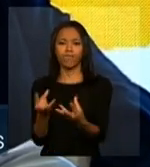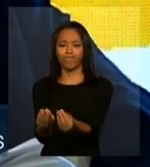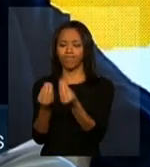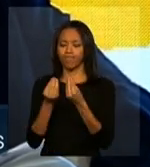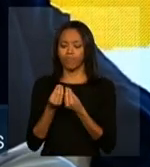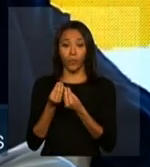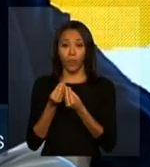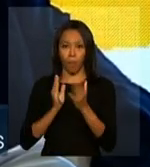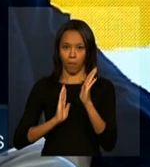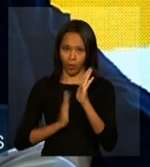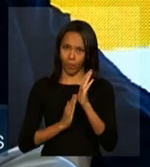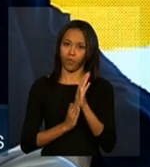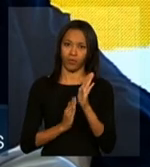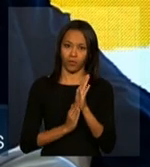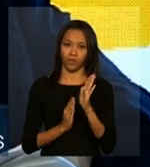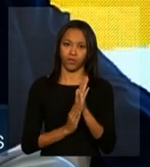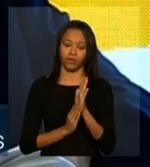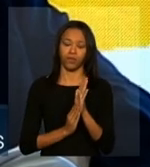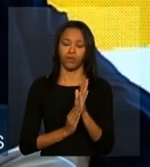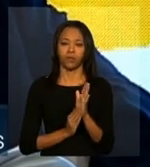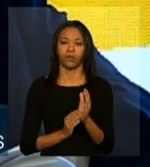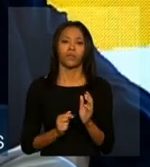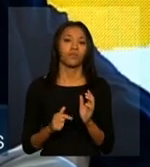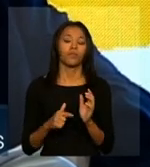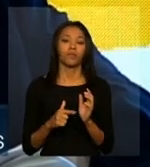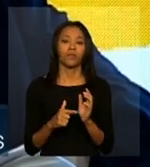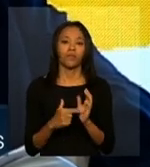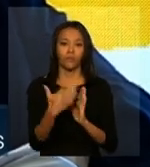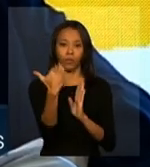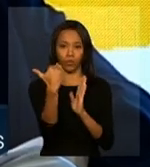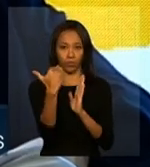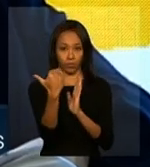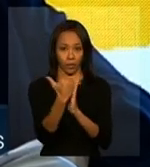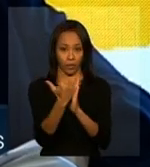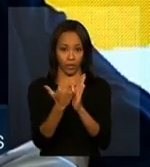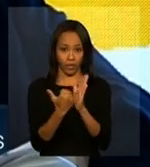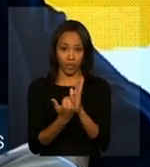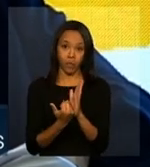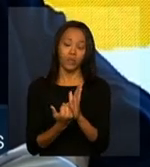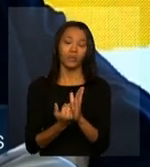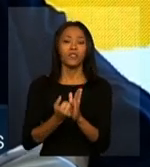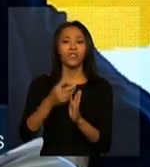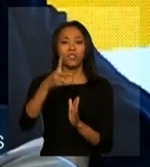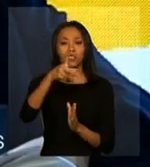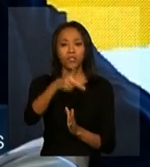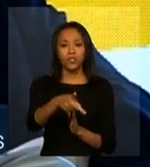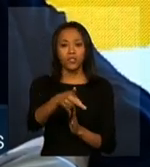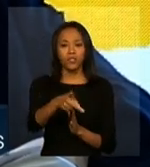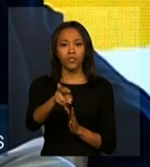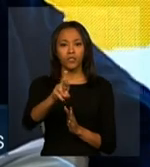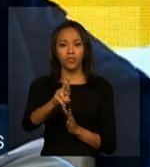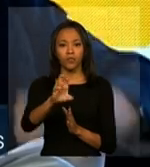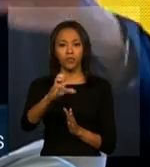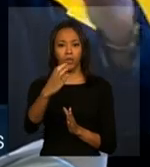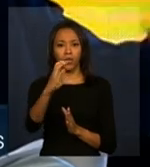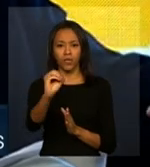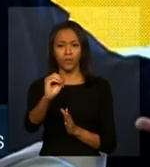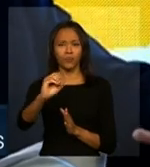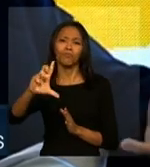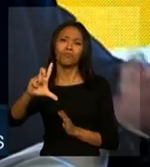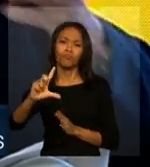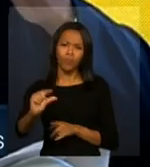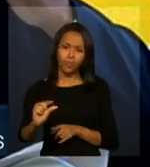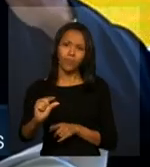de que o programa de preços mínimos pudesse ter uma dotação